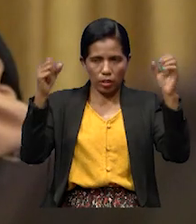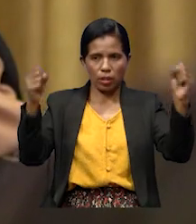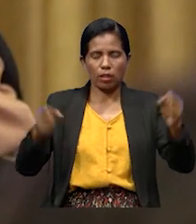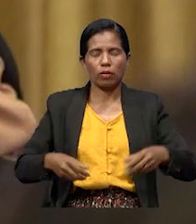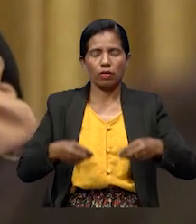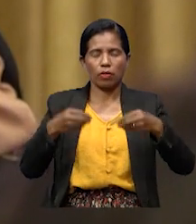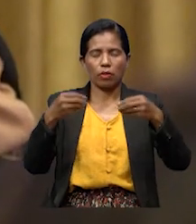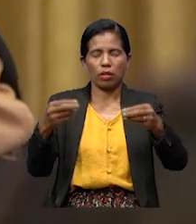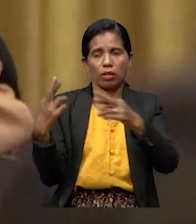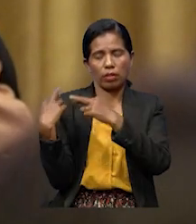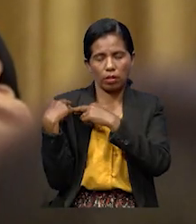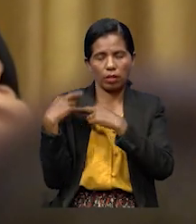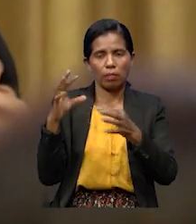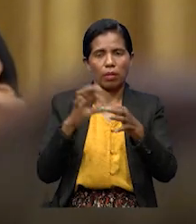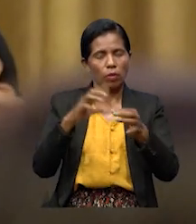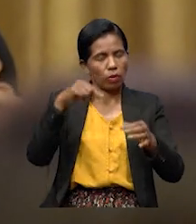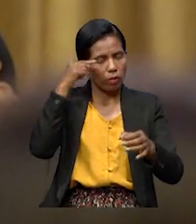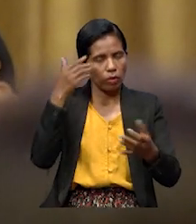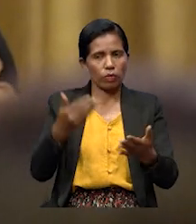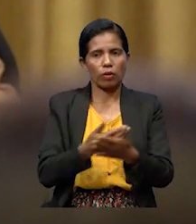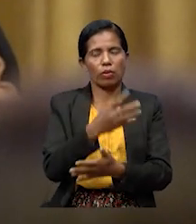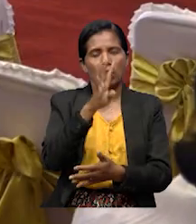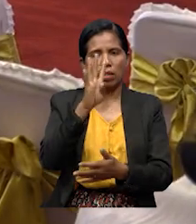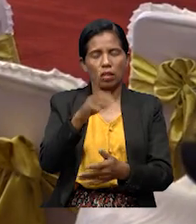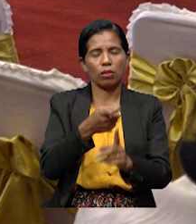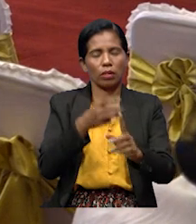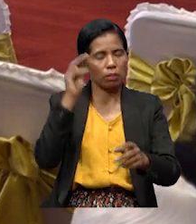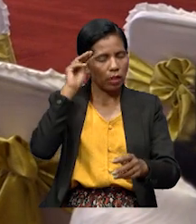na posse ba membro governo fon nainhat composto ministro rua